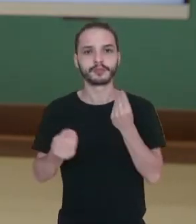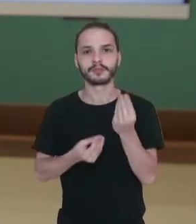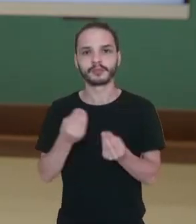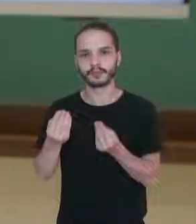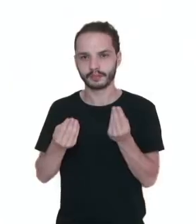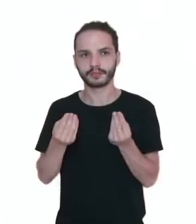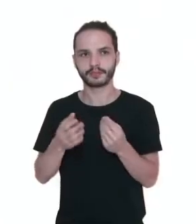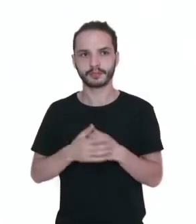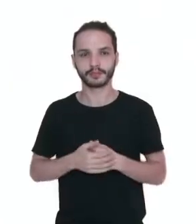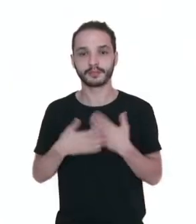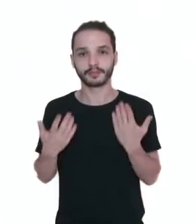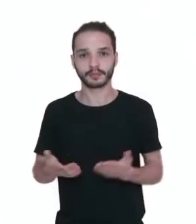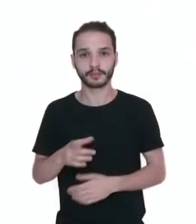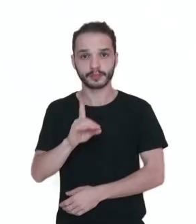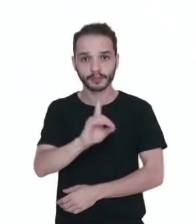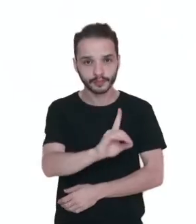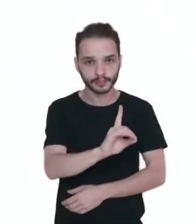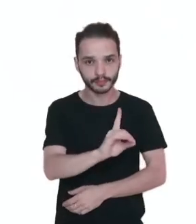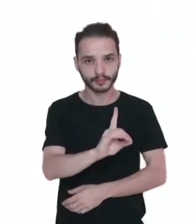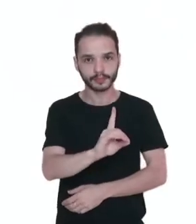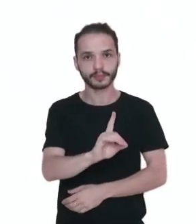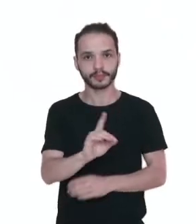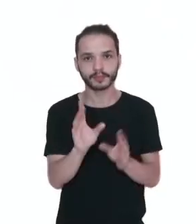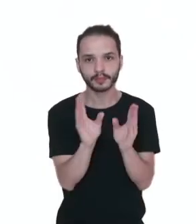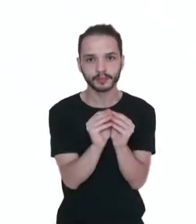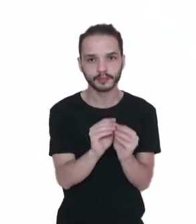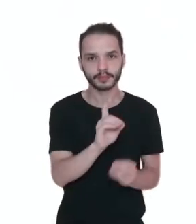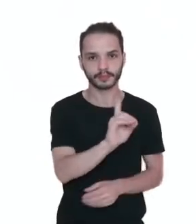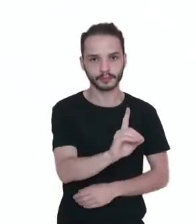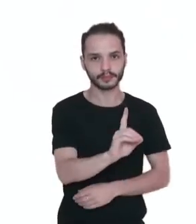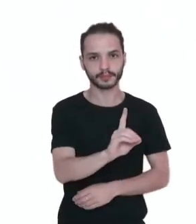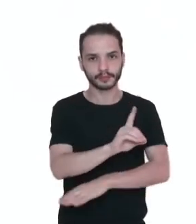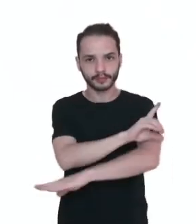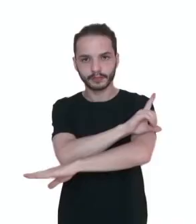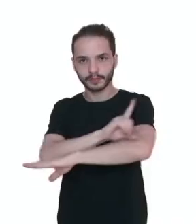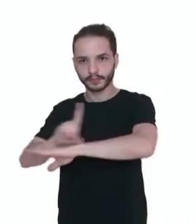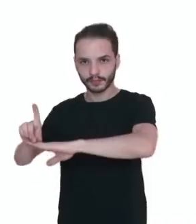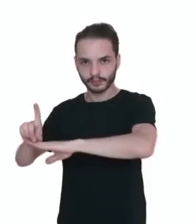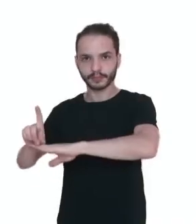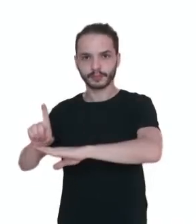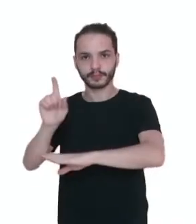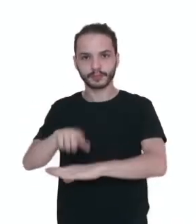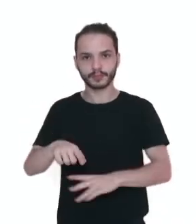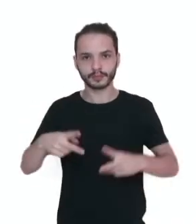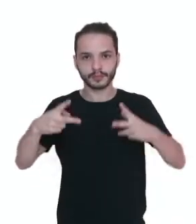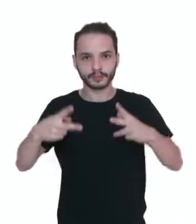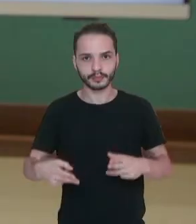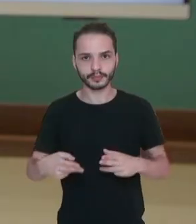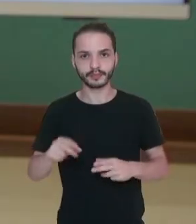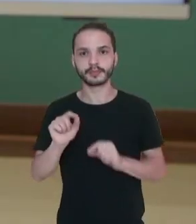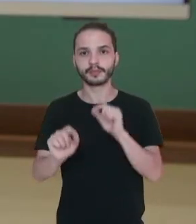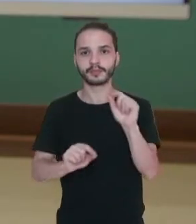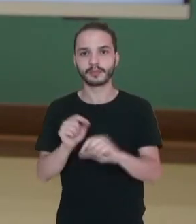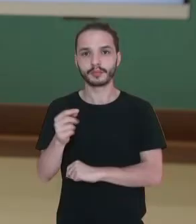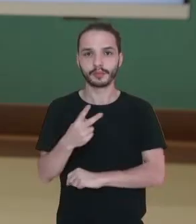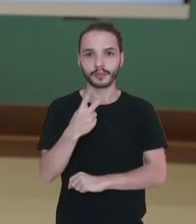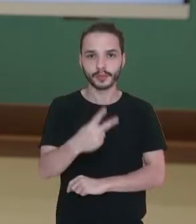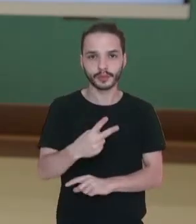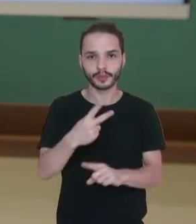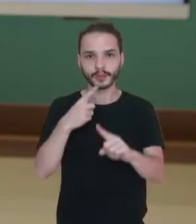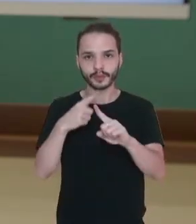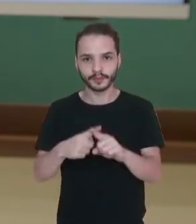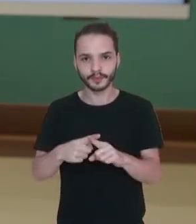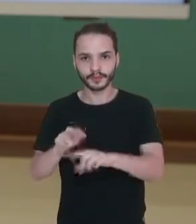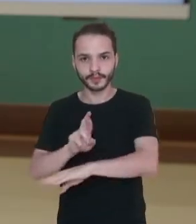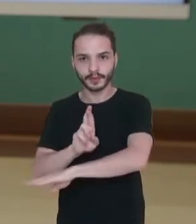Que a medida do diâmetro, que a gente chama aí pela letra D, ela é igual à medida, aliás, ela é o dobro da medida